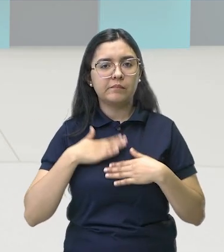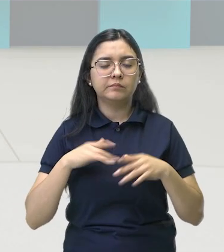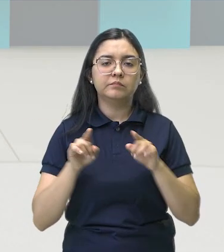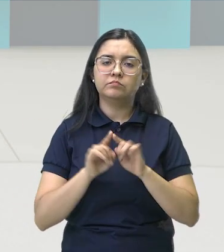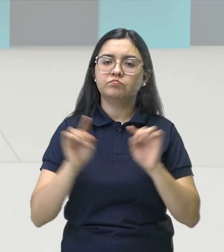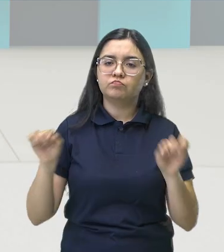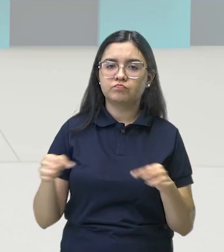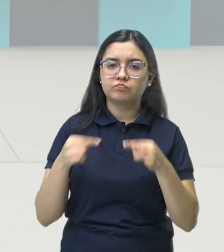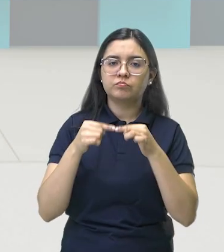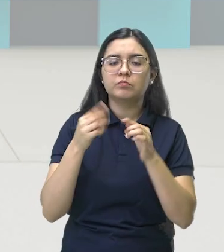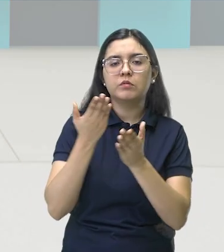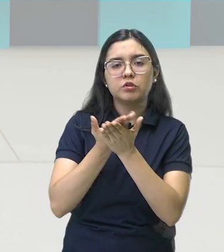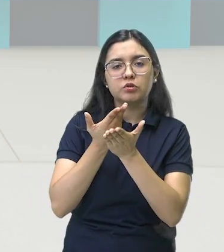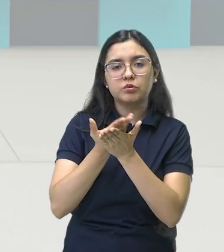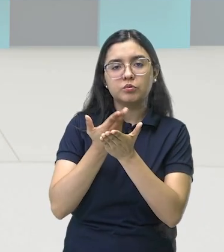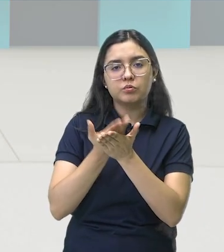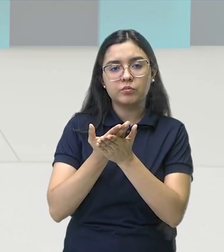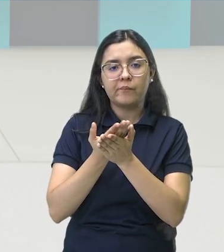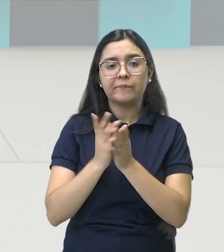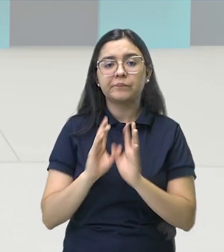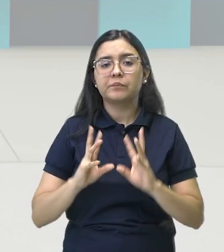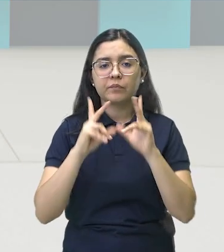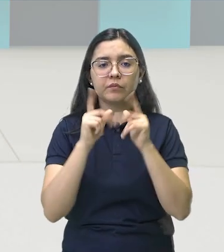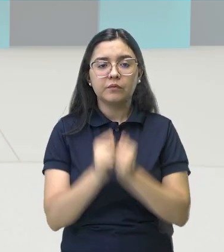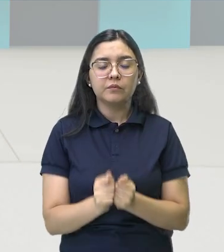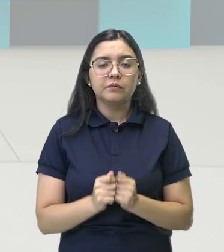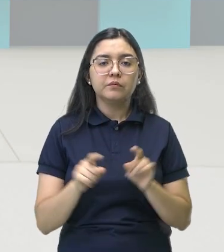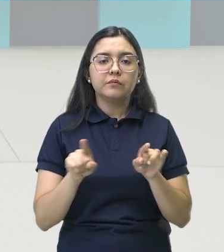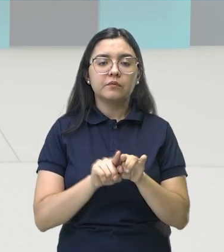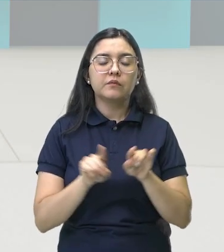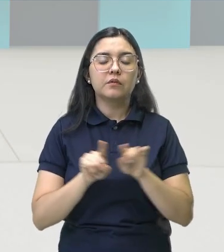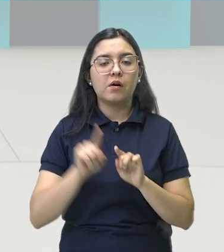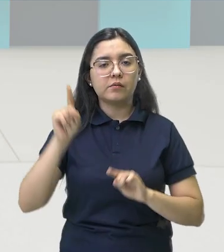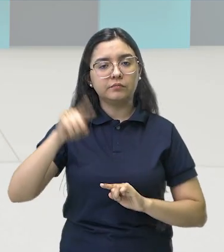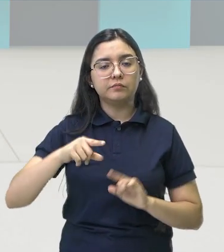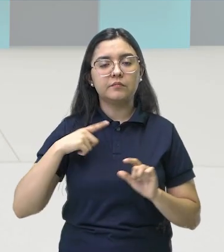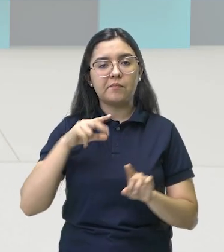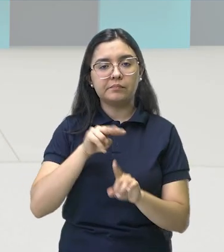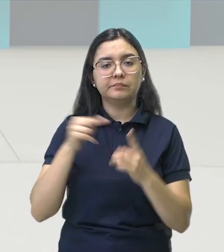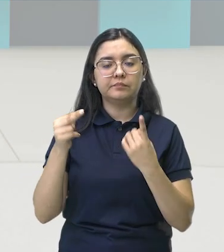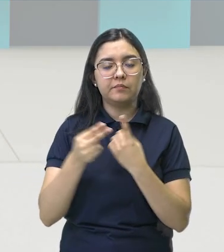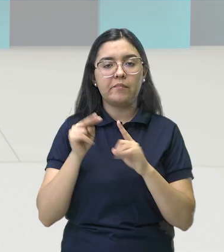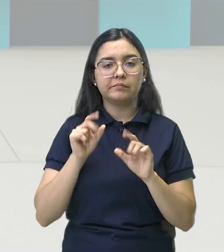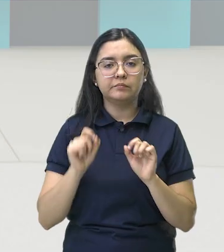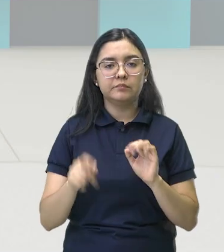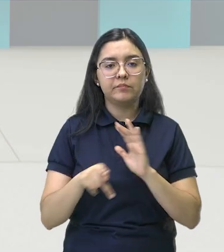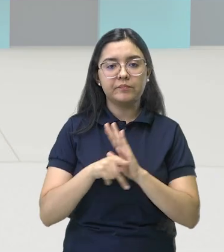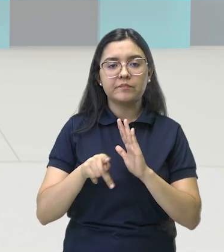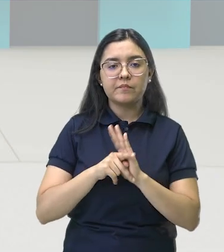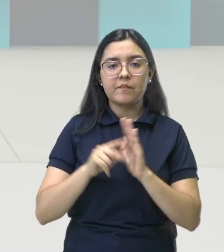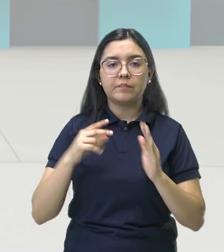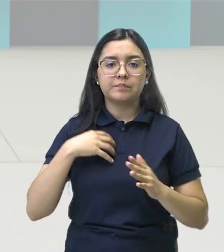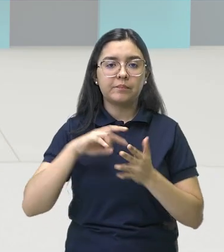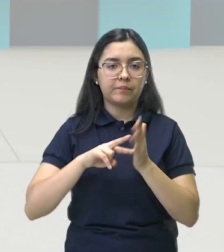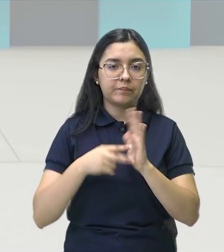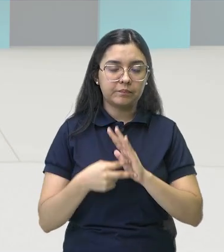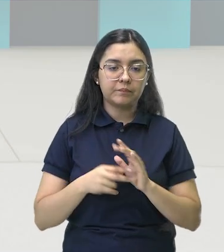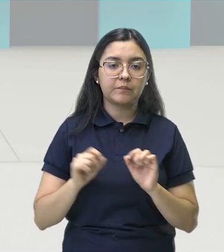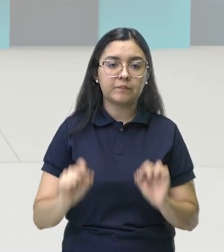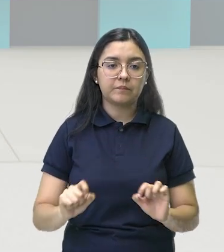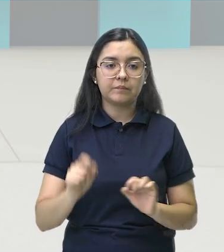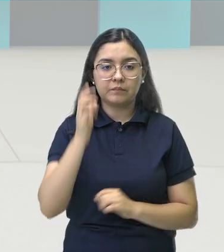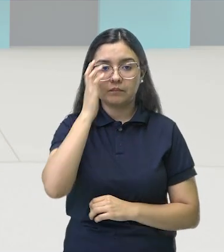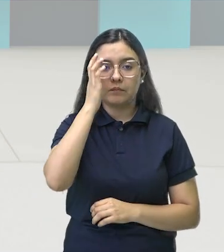adequados para estudo, tudo isso parte desse estudo, do olhar também da semiótica. E assim a gente